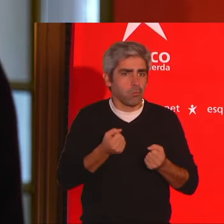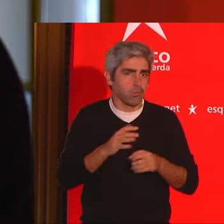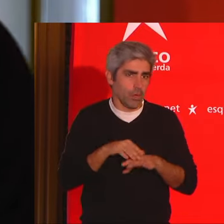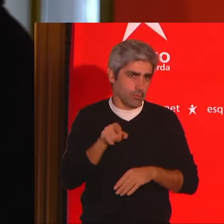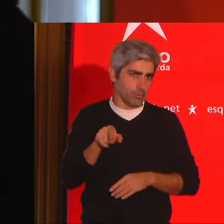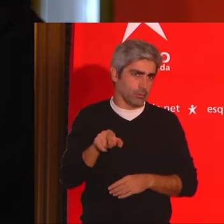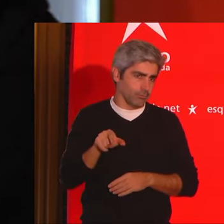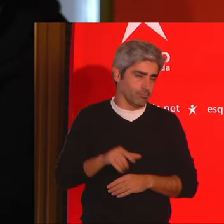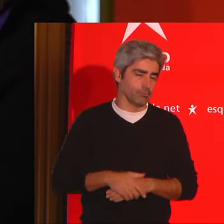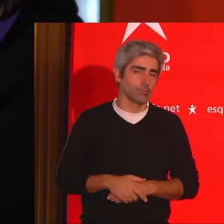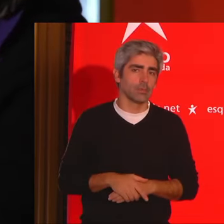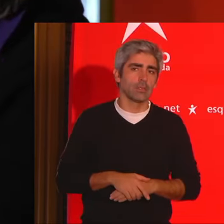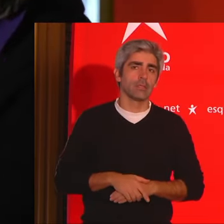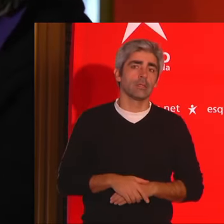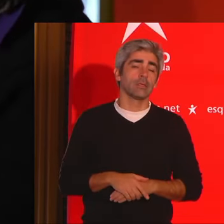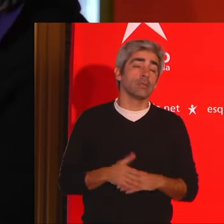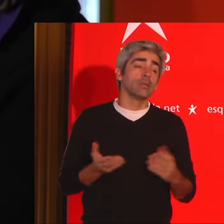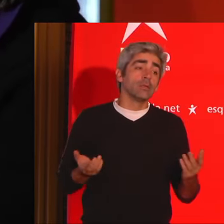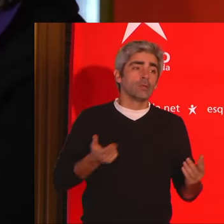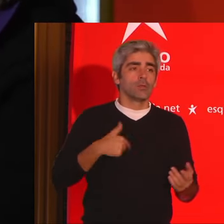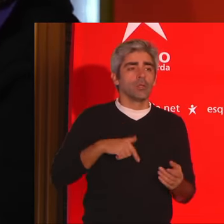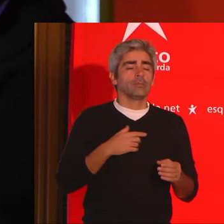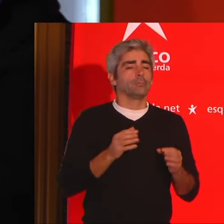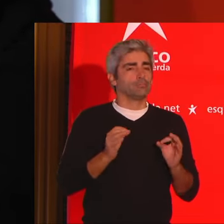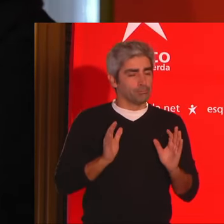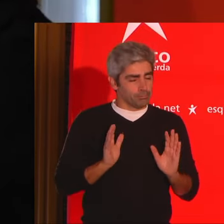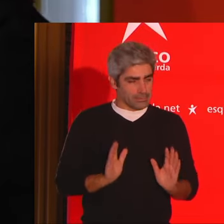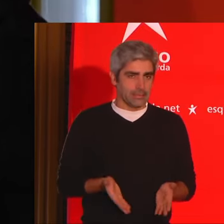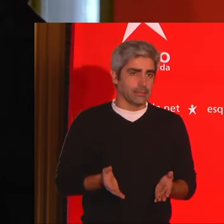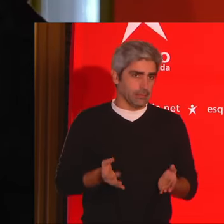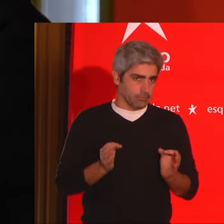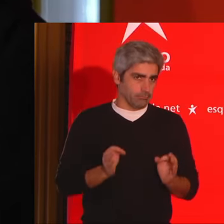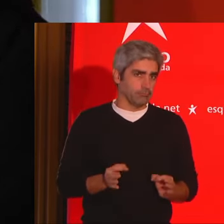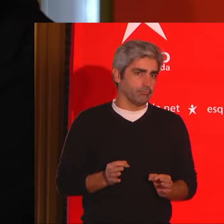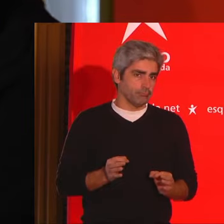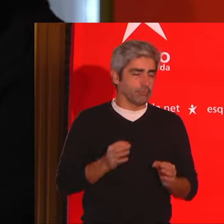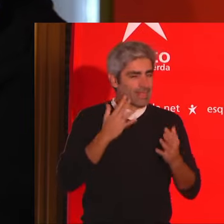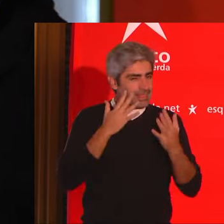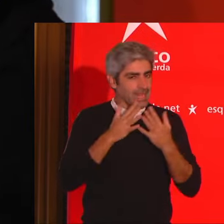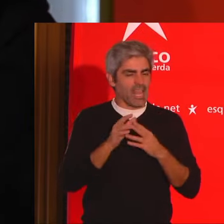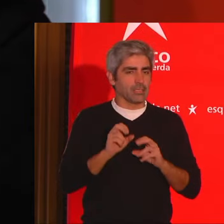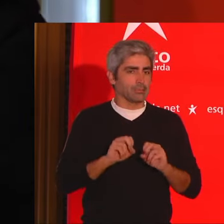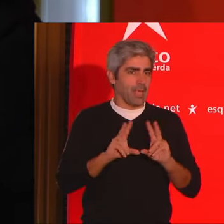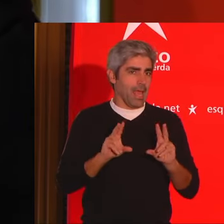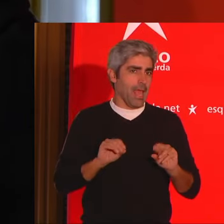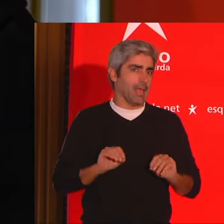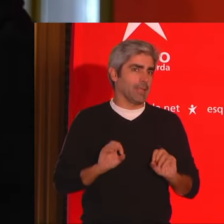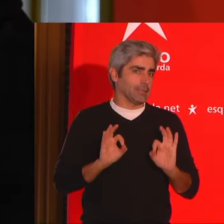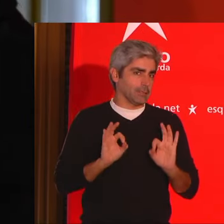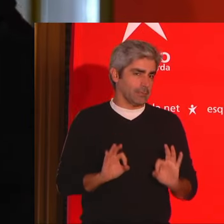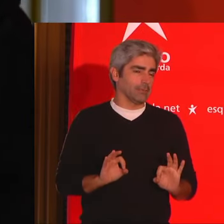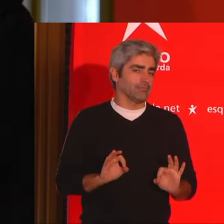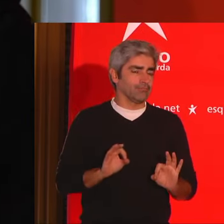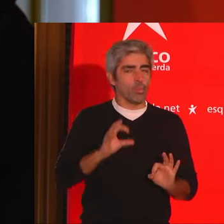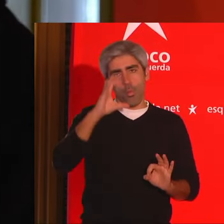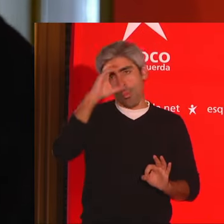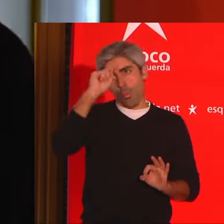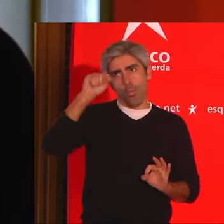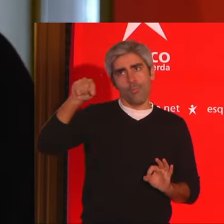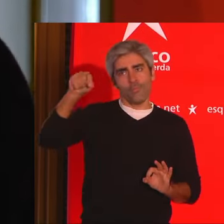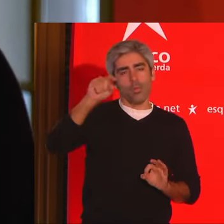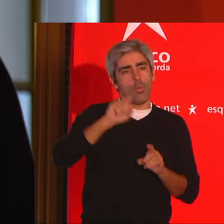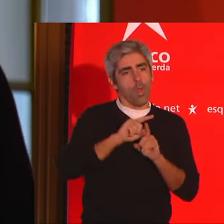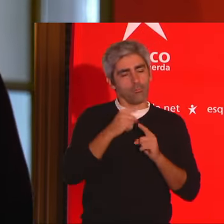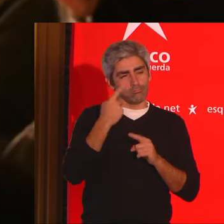E portanto, nós precisamos de transparência, precisamos de governantes que